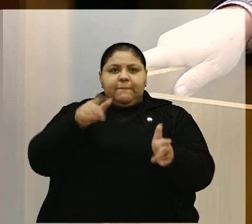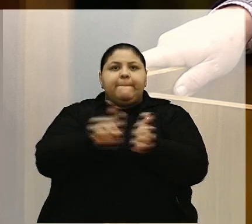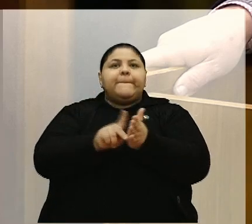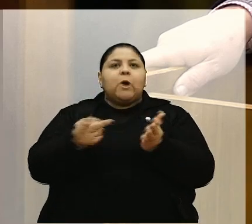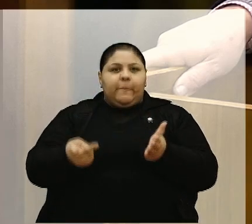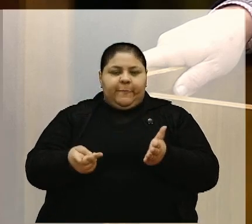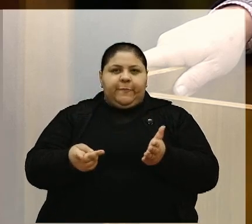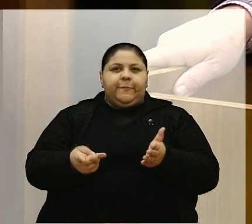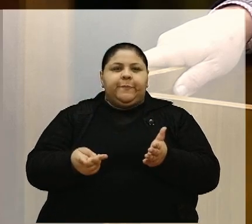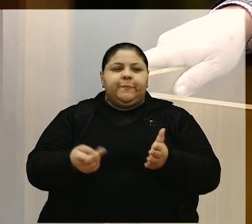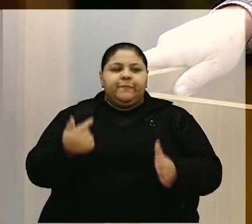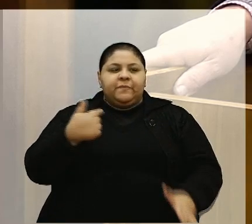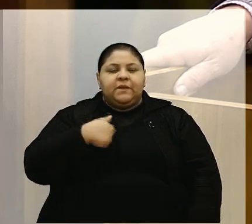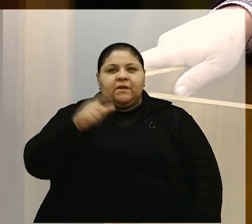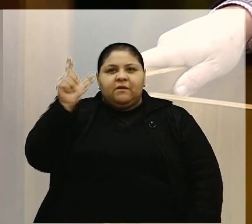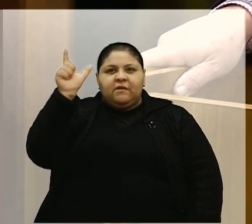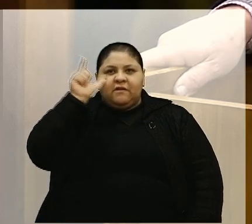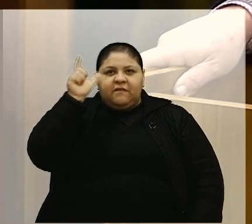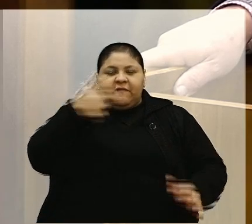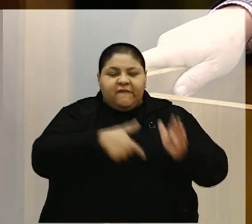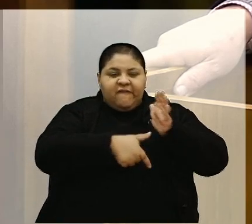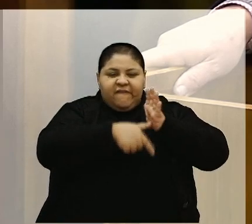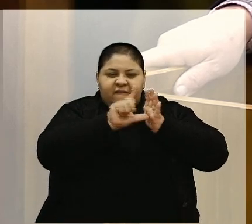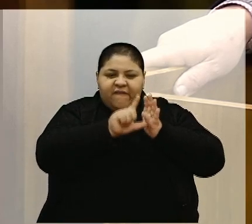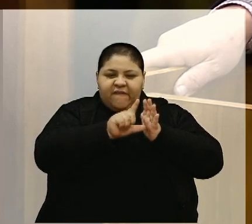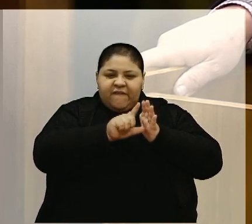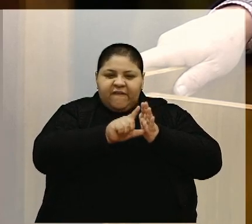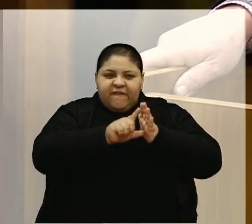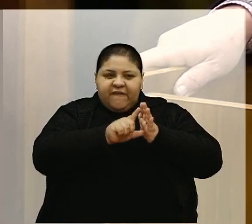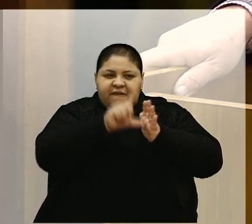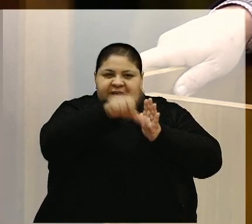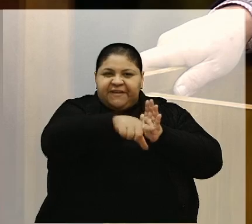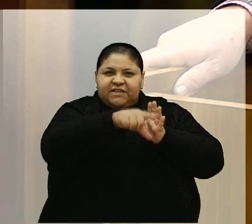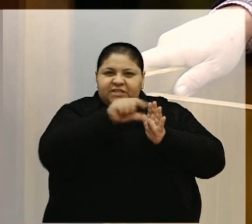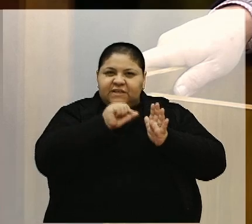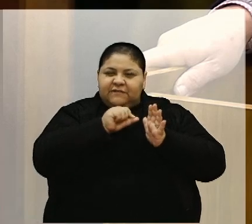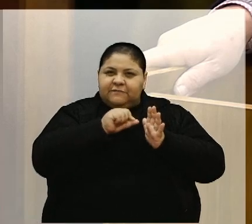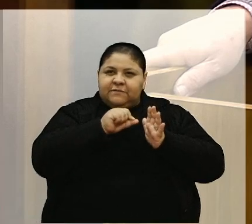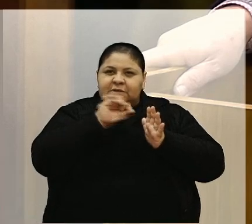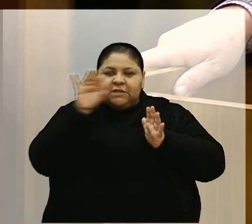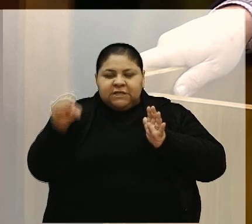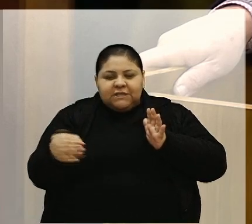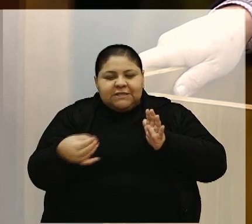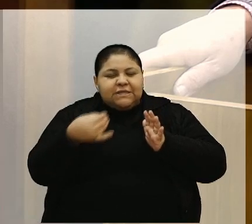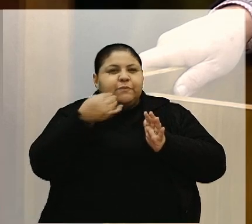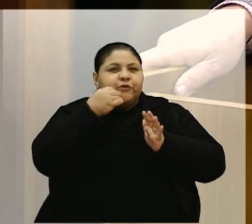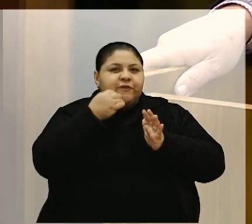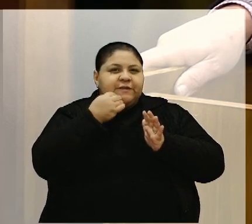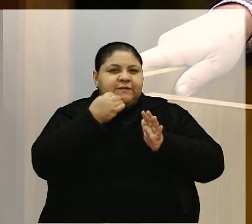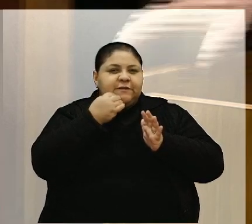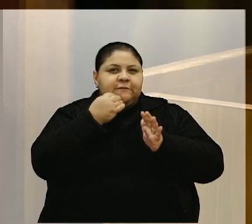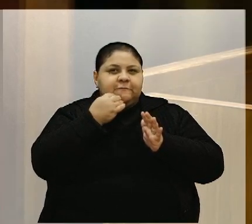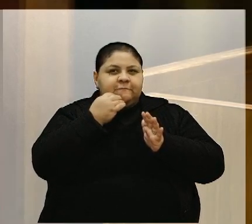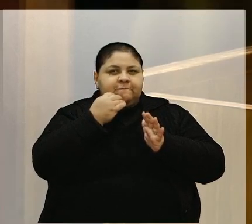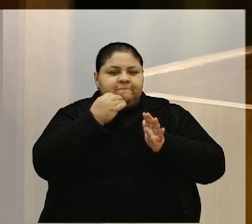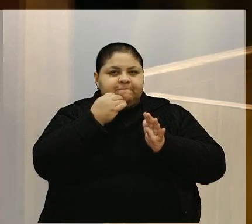Eu vivenciei pré-candidatos tirando proveito de situações